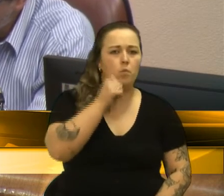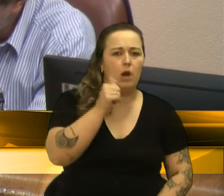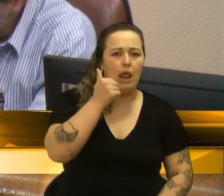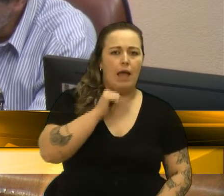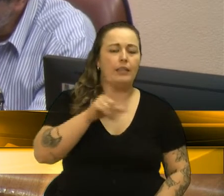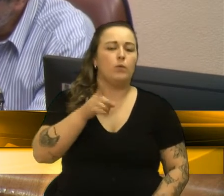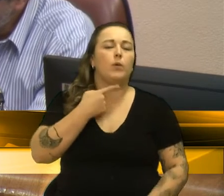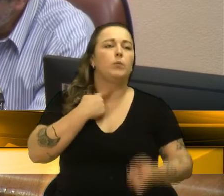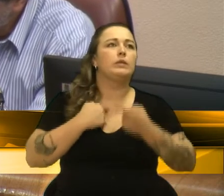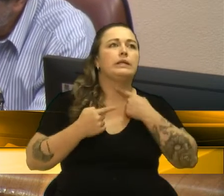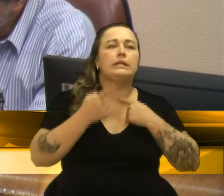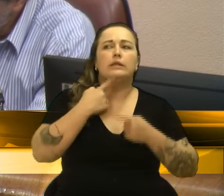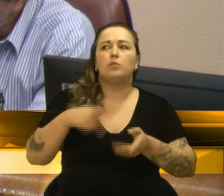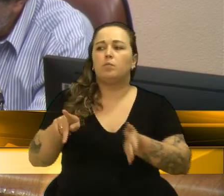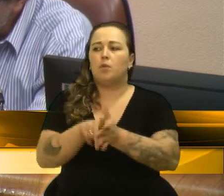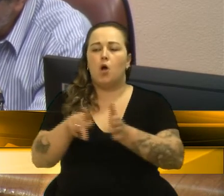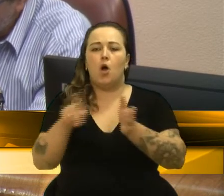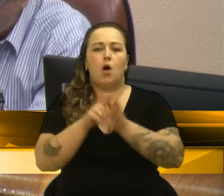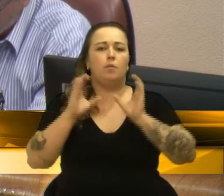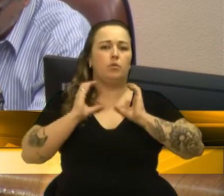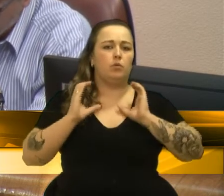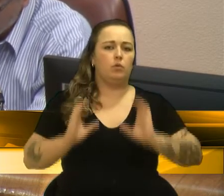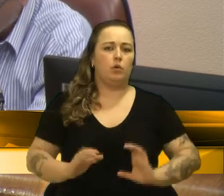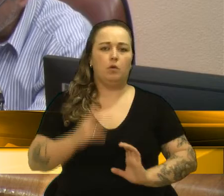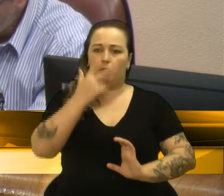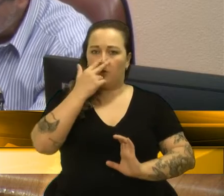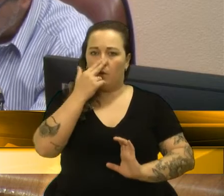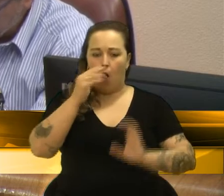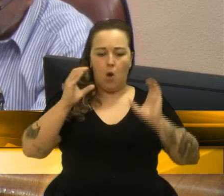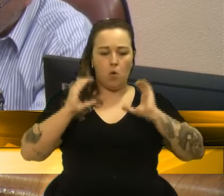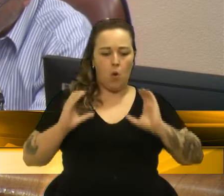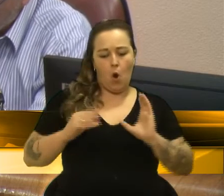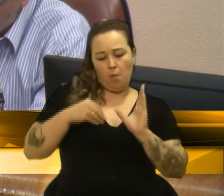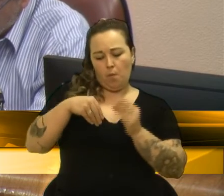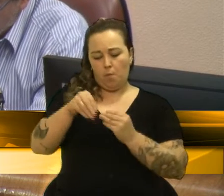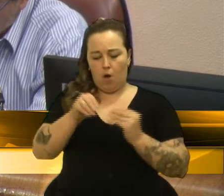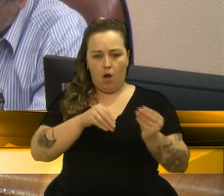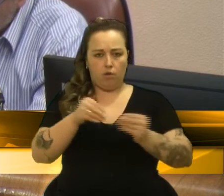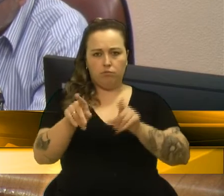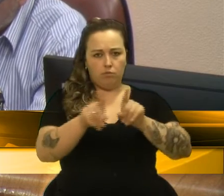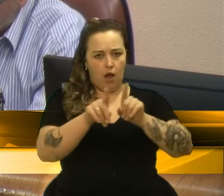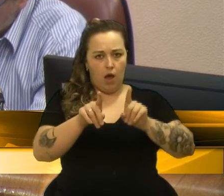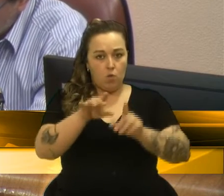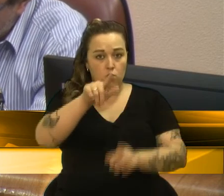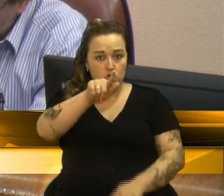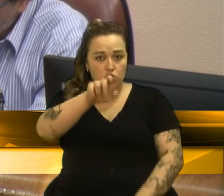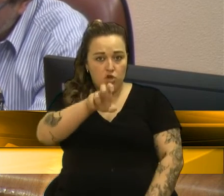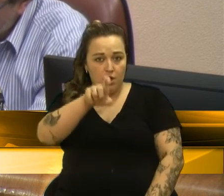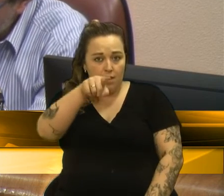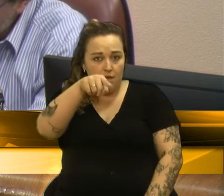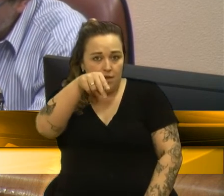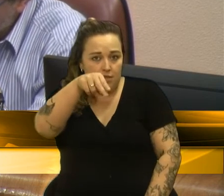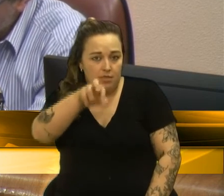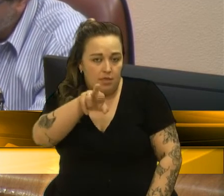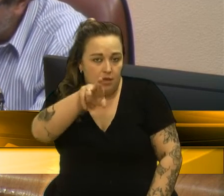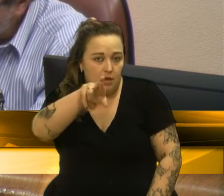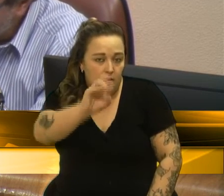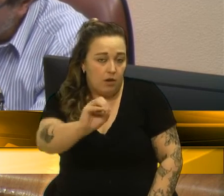desejo, corpo, tal como uma massa amorfa sendo moldada. O gênero é fabricado por atos